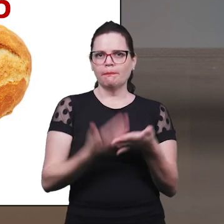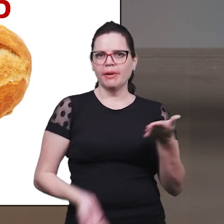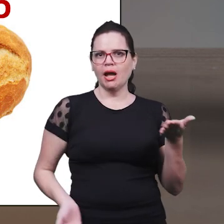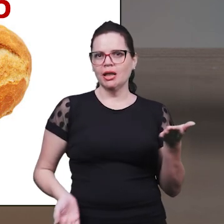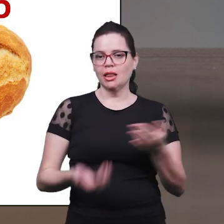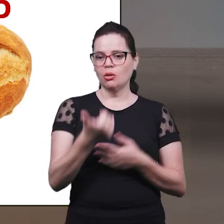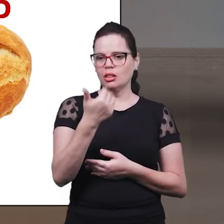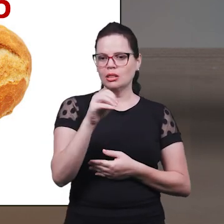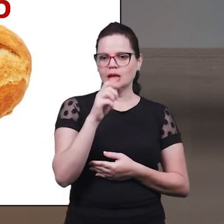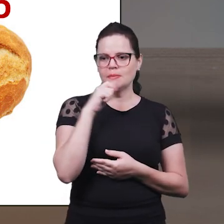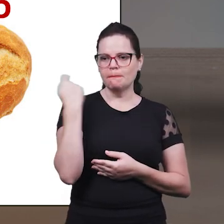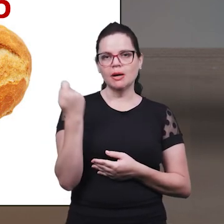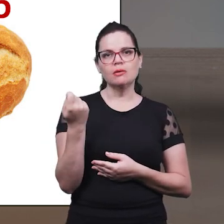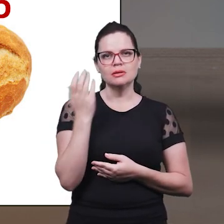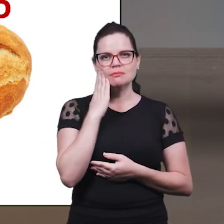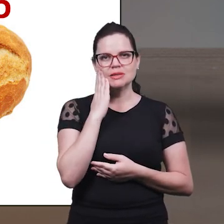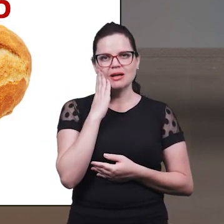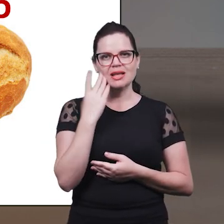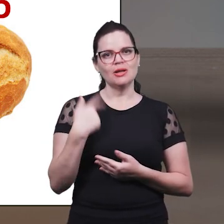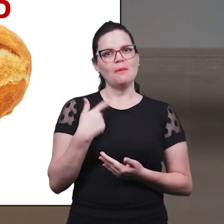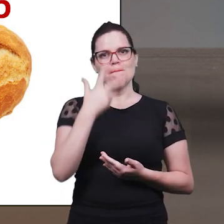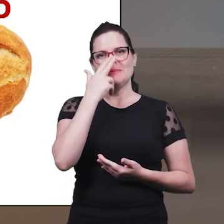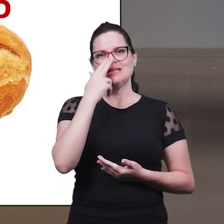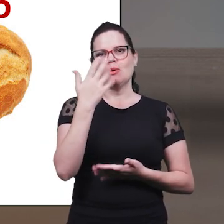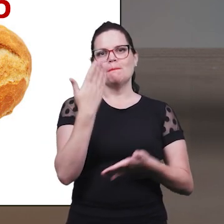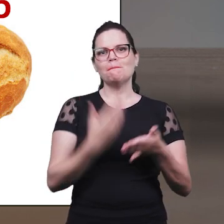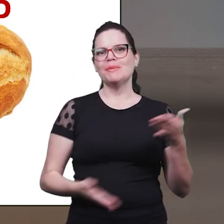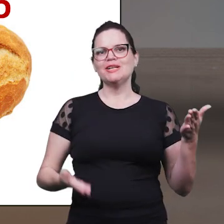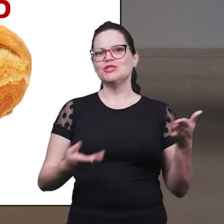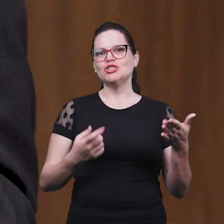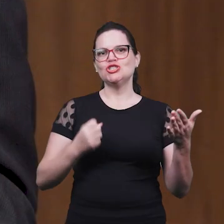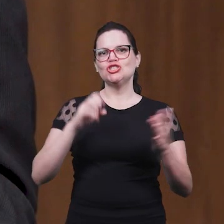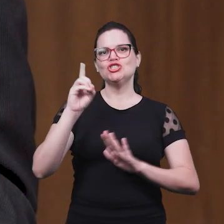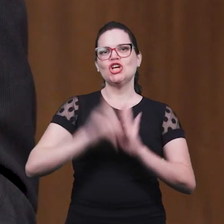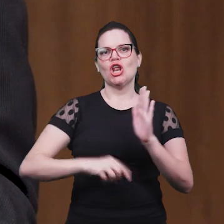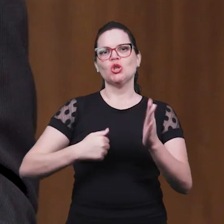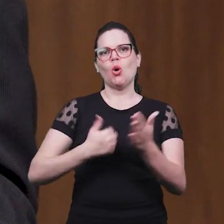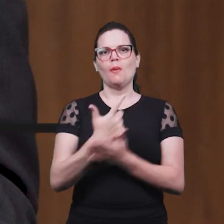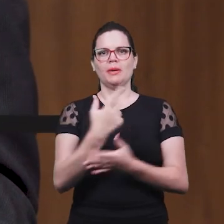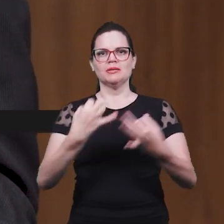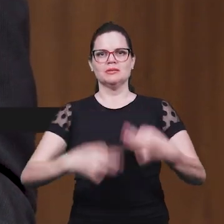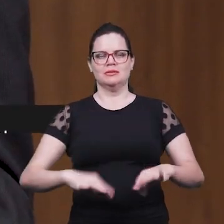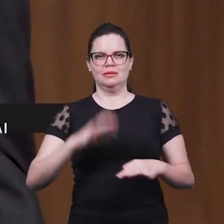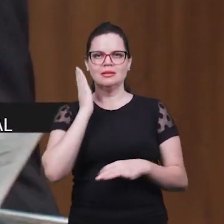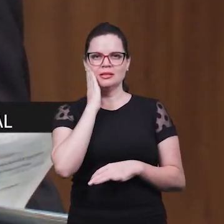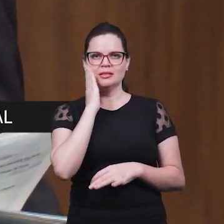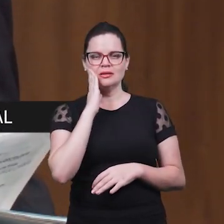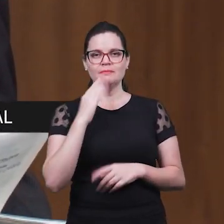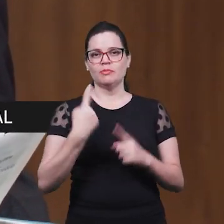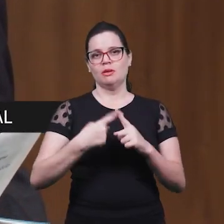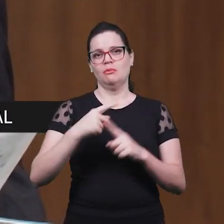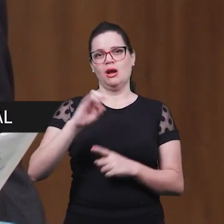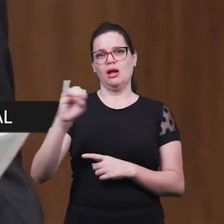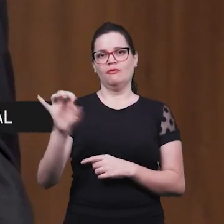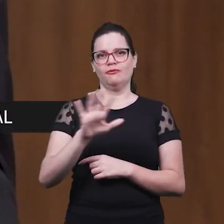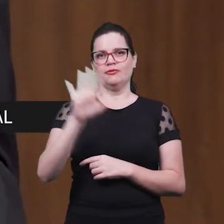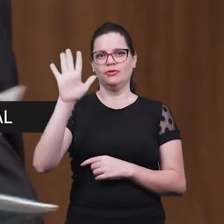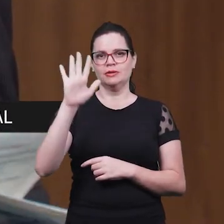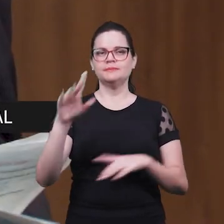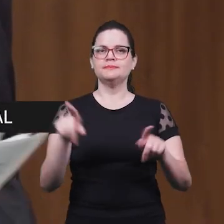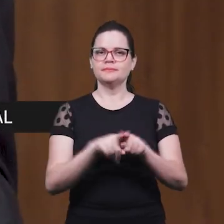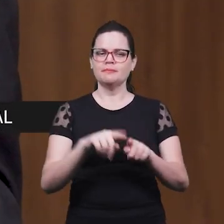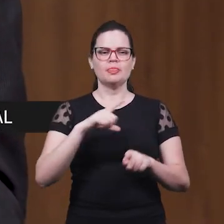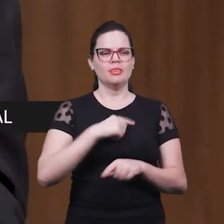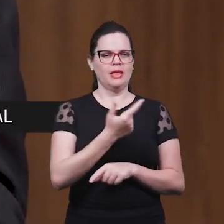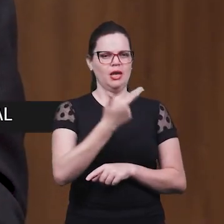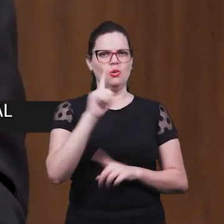assim, né? Exatamente. De poder de compra, né? Exatamente. Então, isso tudo tem que ser pesado, né? Tem que ser avaliado. Porque existem outras formas também. Segura